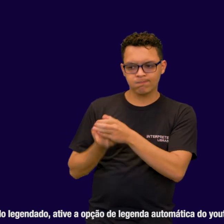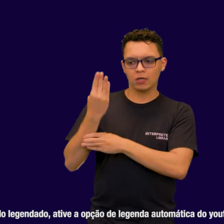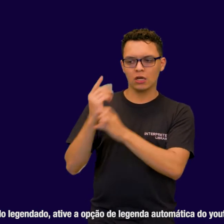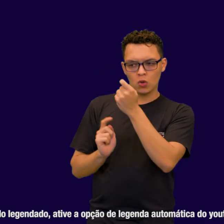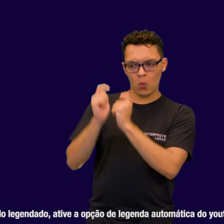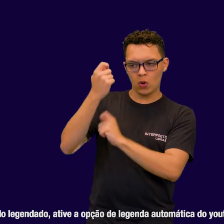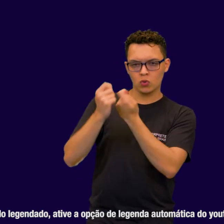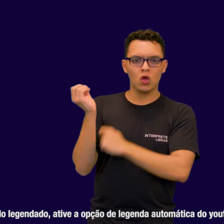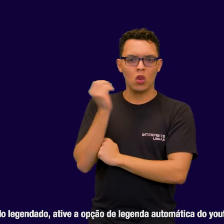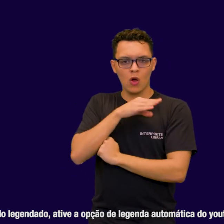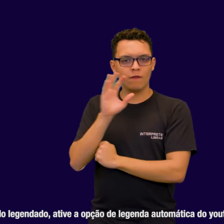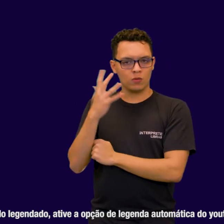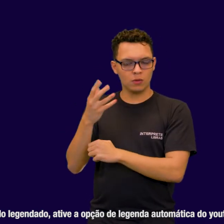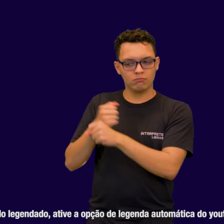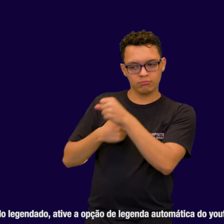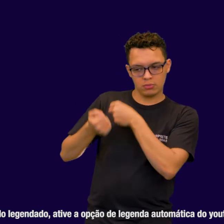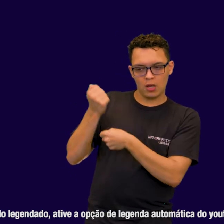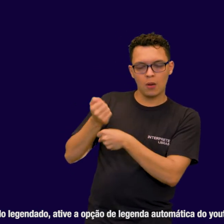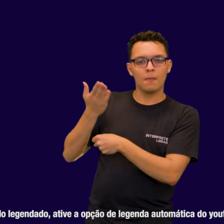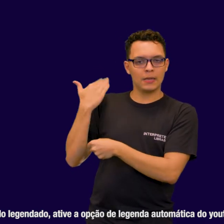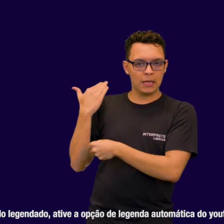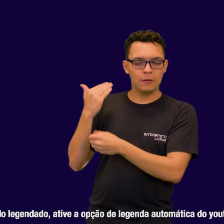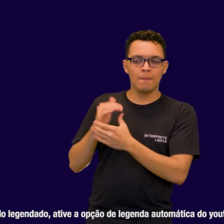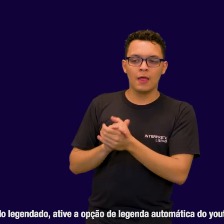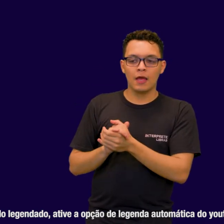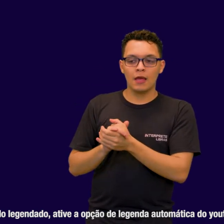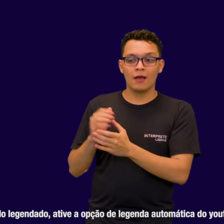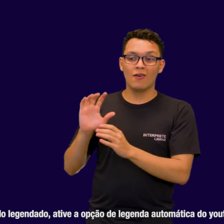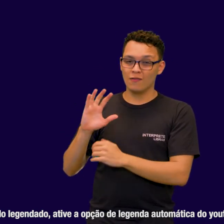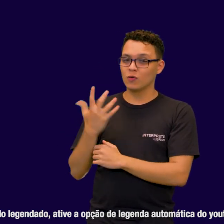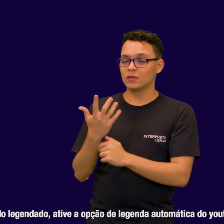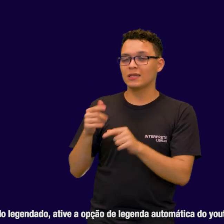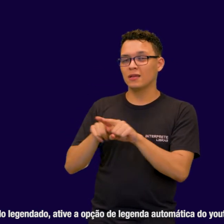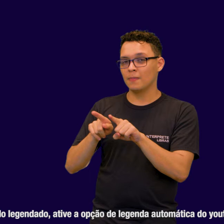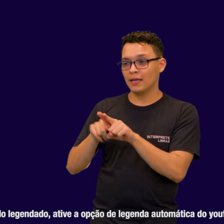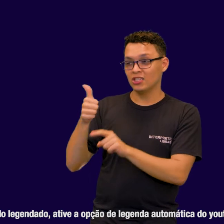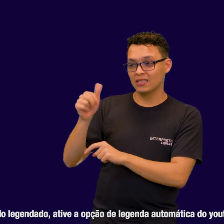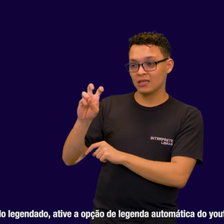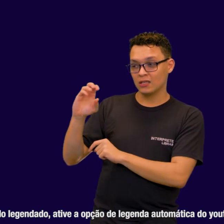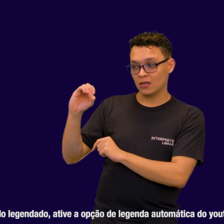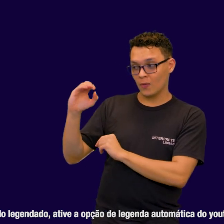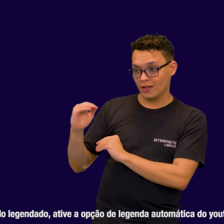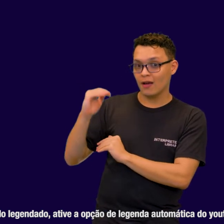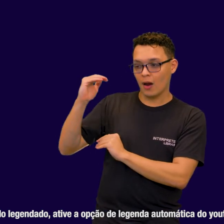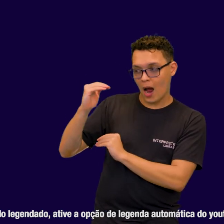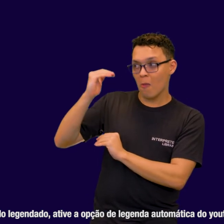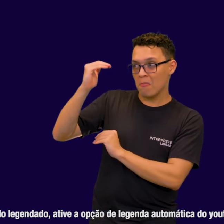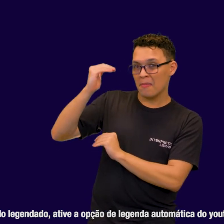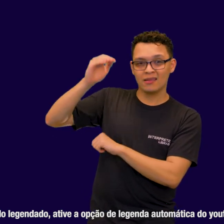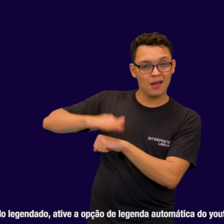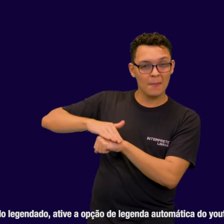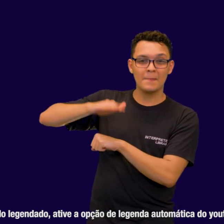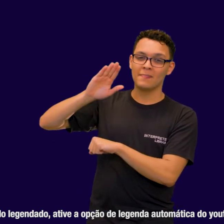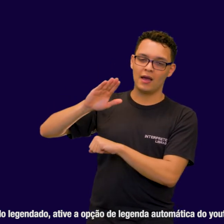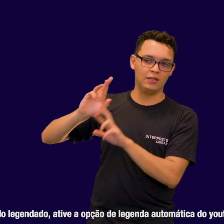novas cervejarias, isso que significa que são tantos mil novos rótulos no mercado, cada vez mais